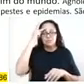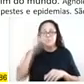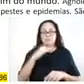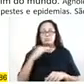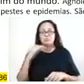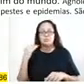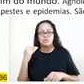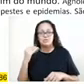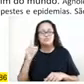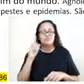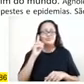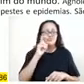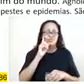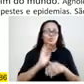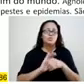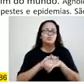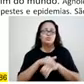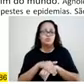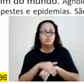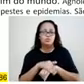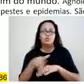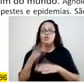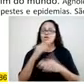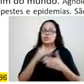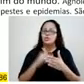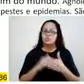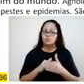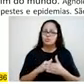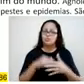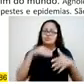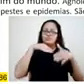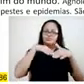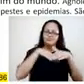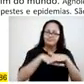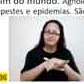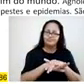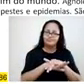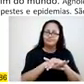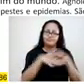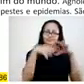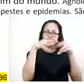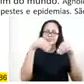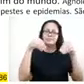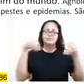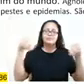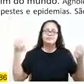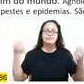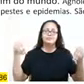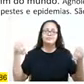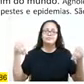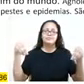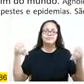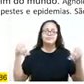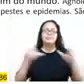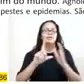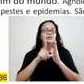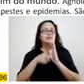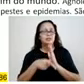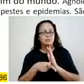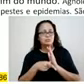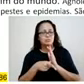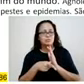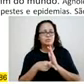noite, e todas eram jogadas naquelas valas e cobertas com terra. Logo que essas